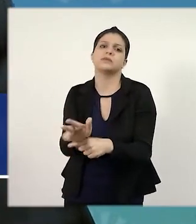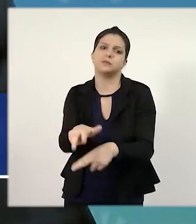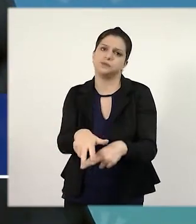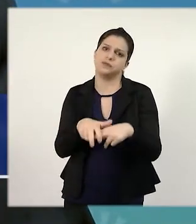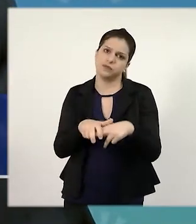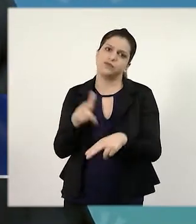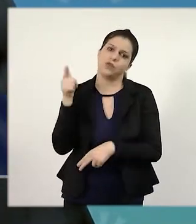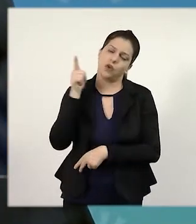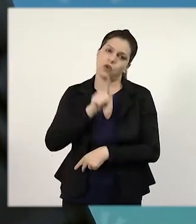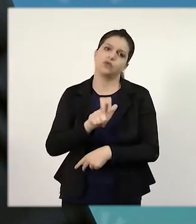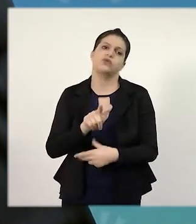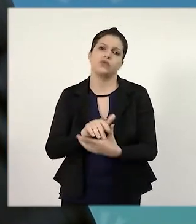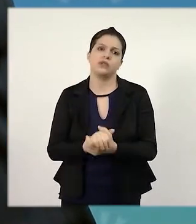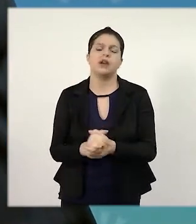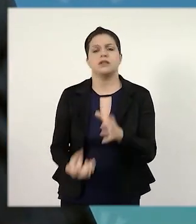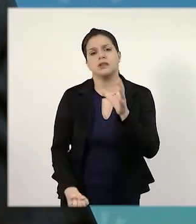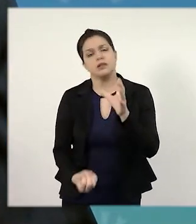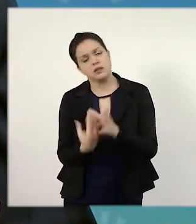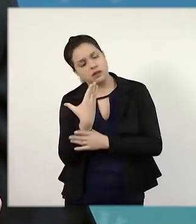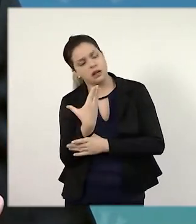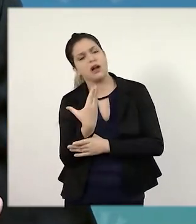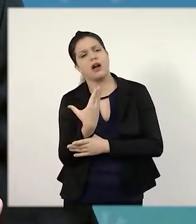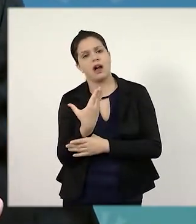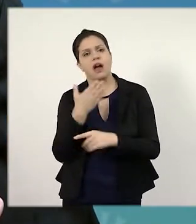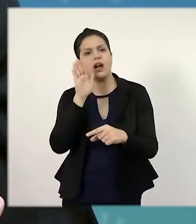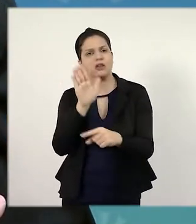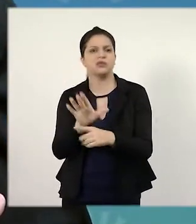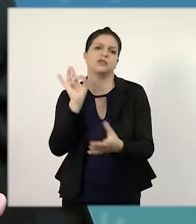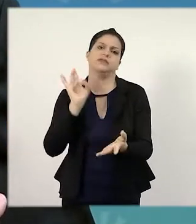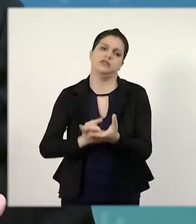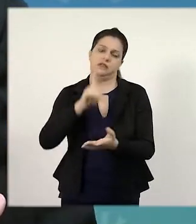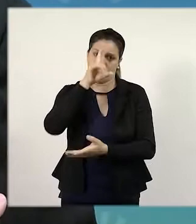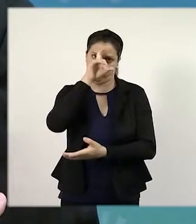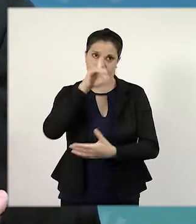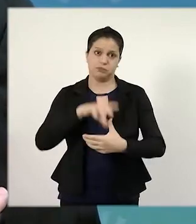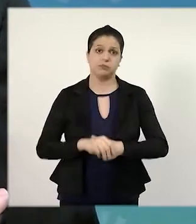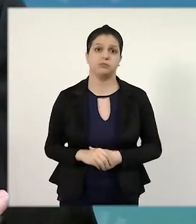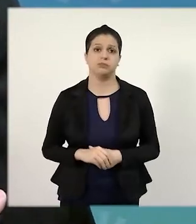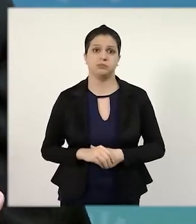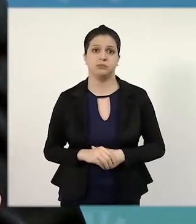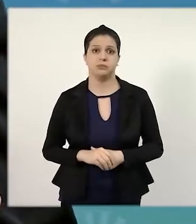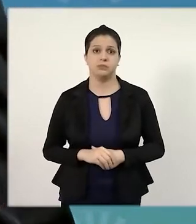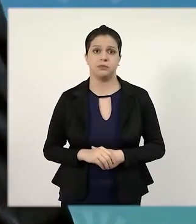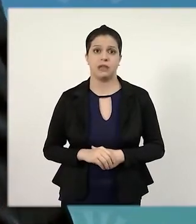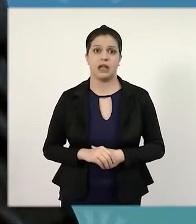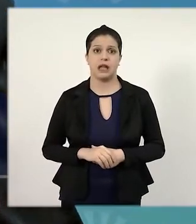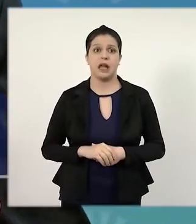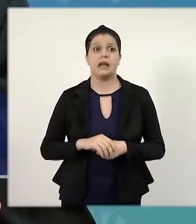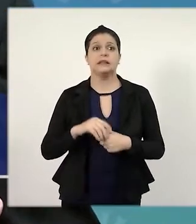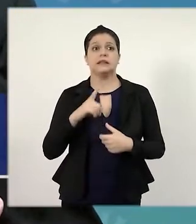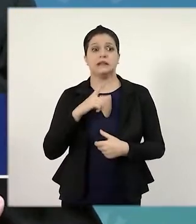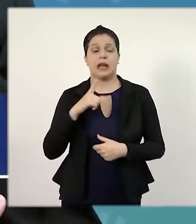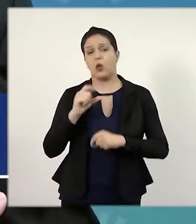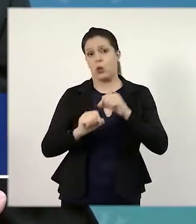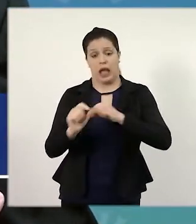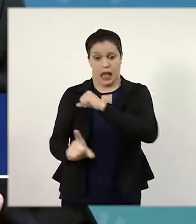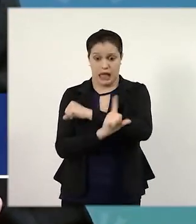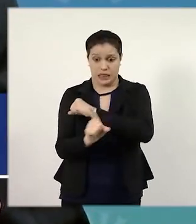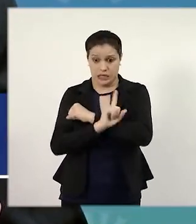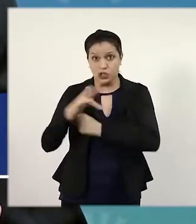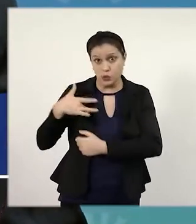viriam dessas fontes para instituir esse fundo, né, que vai ajudar muito os hospitais filantrópicos. Quem atende a saúde